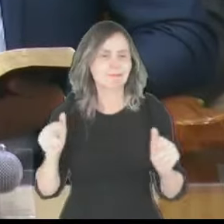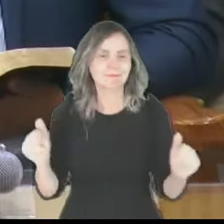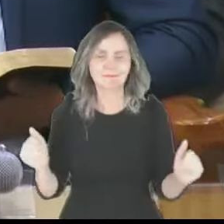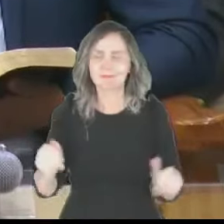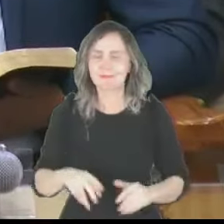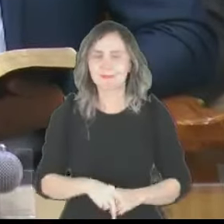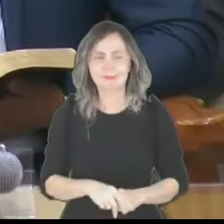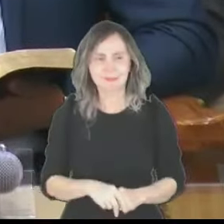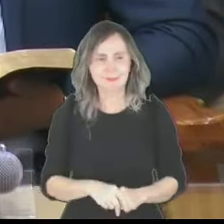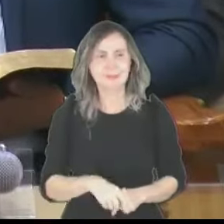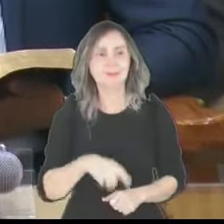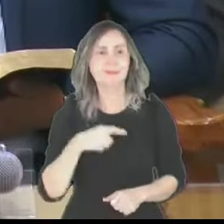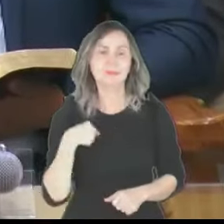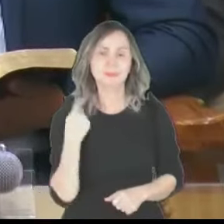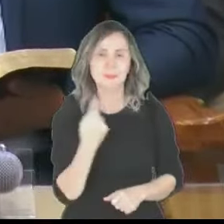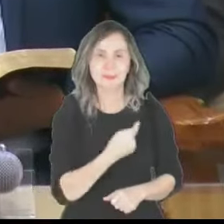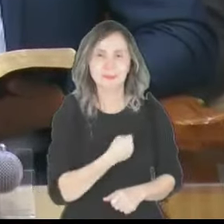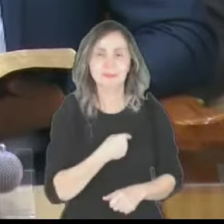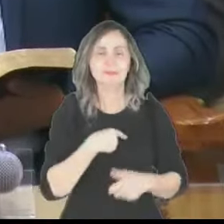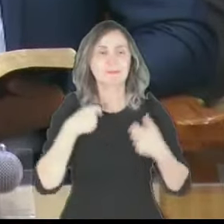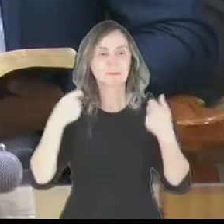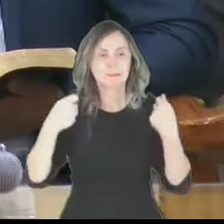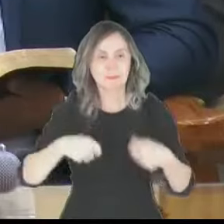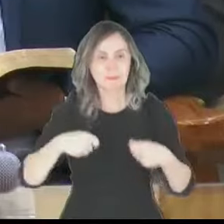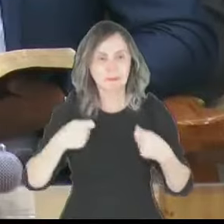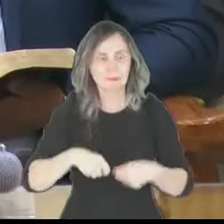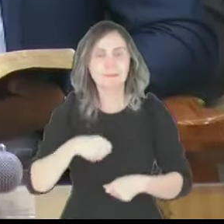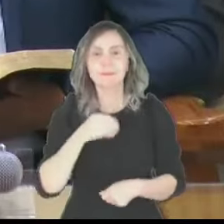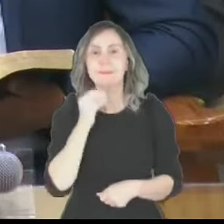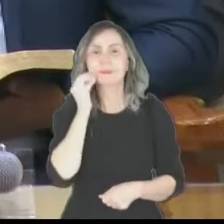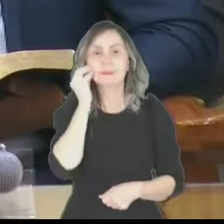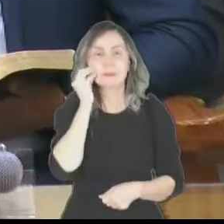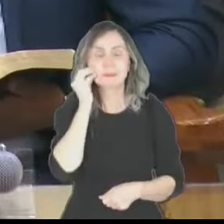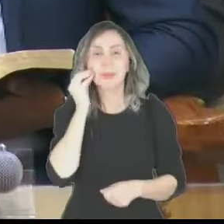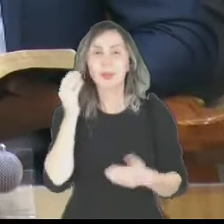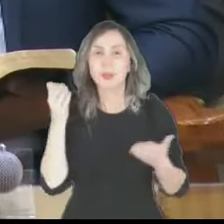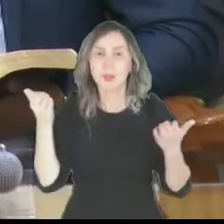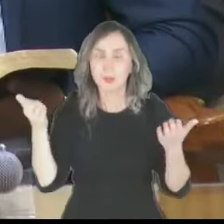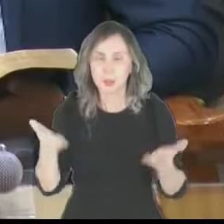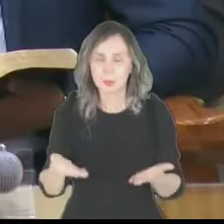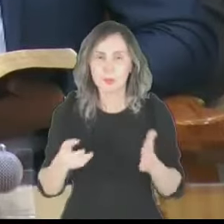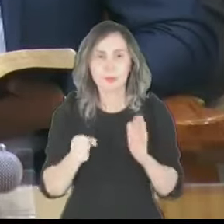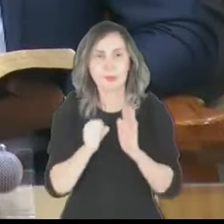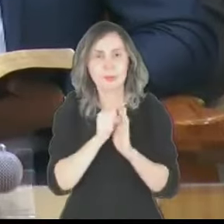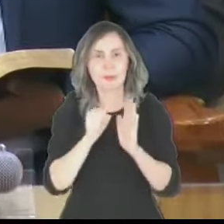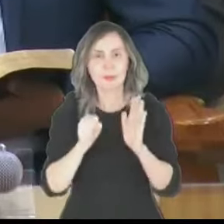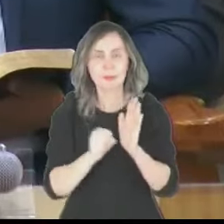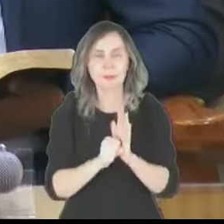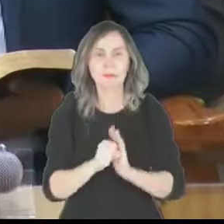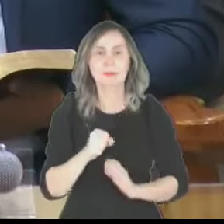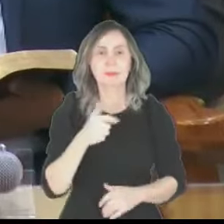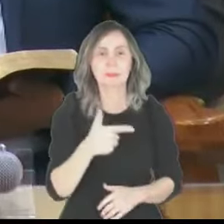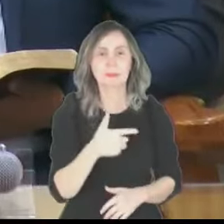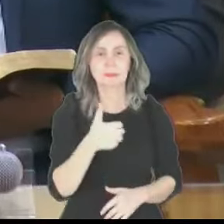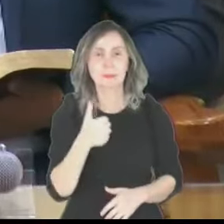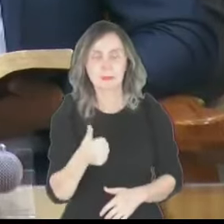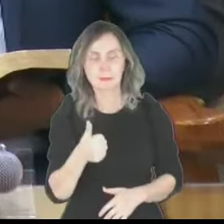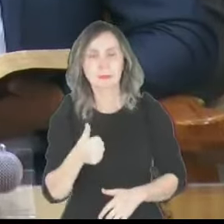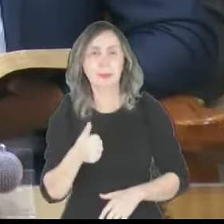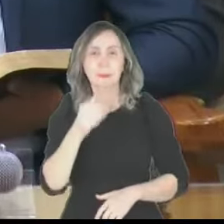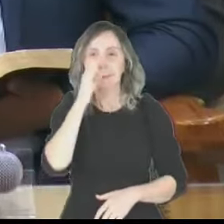Nós temos que provar Hoje em pleno século 21 Hoje no Brasil Na América Latina Nessa